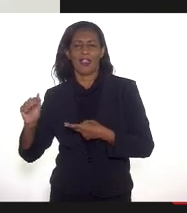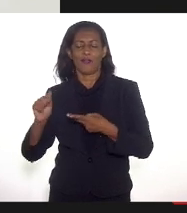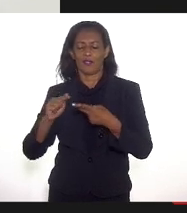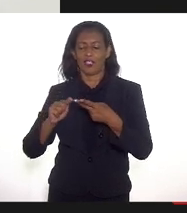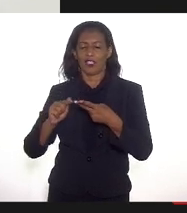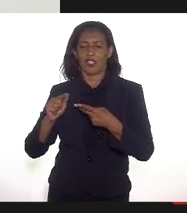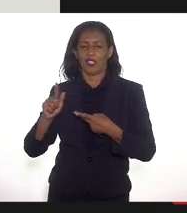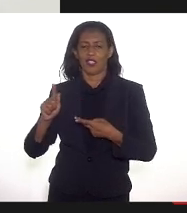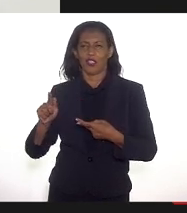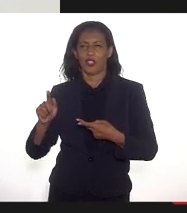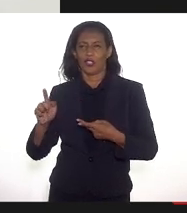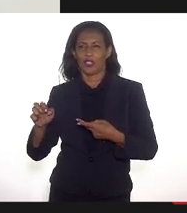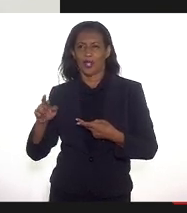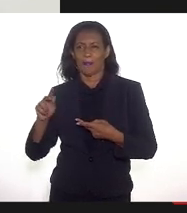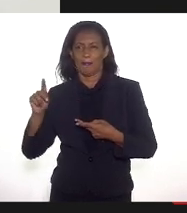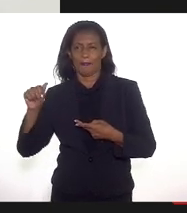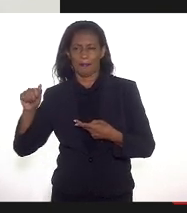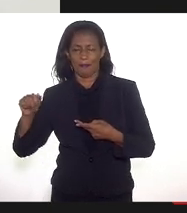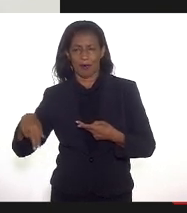e lá foram criadas